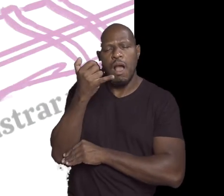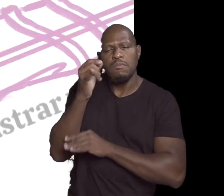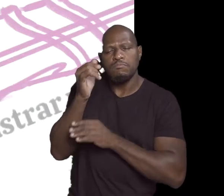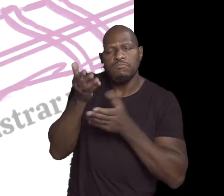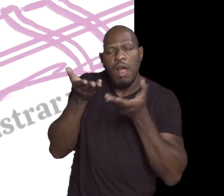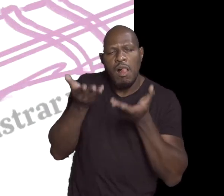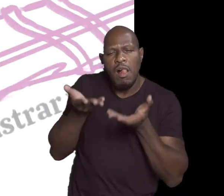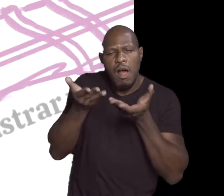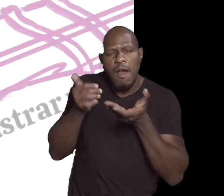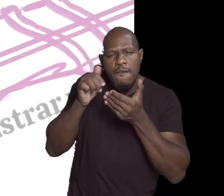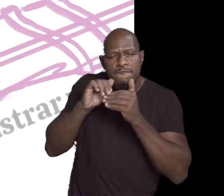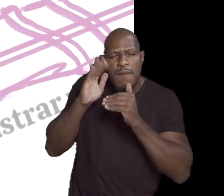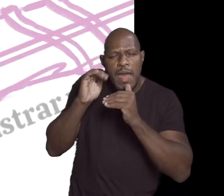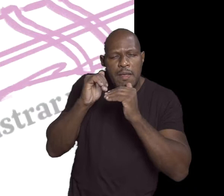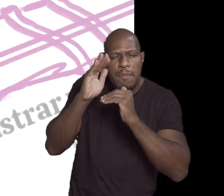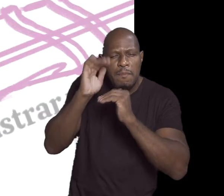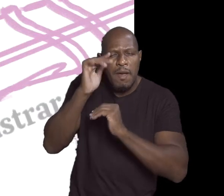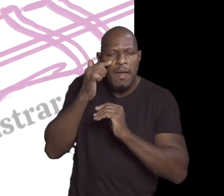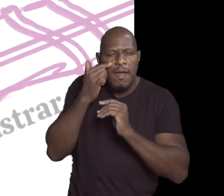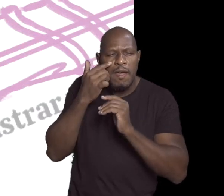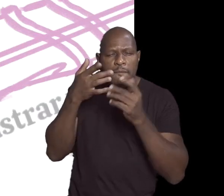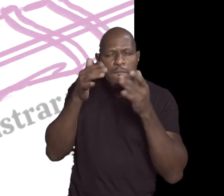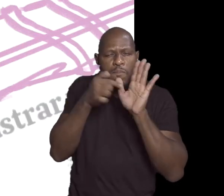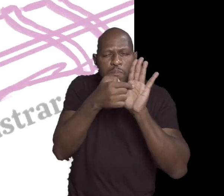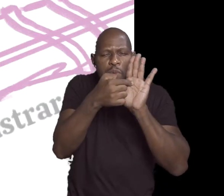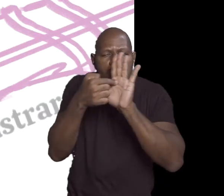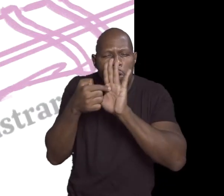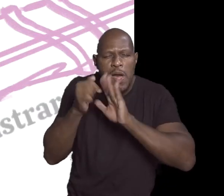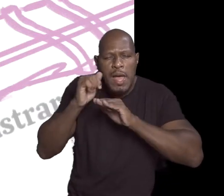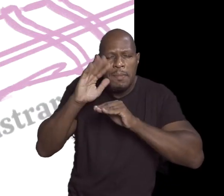que isso me faça definir mais os detalhes.